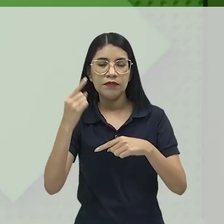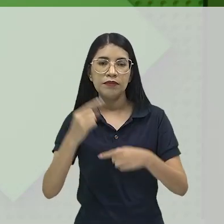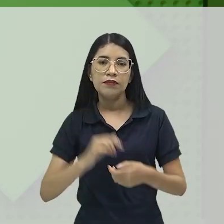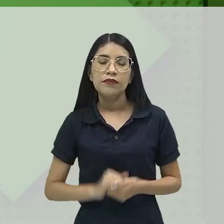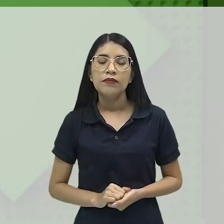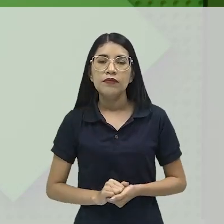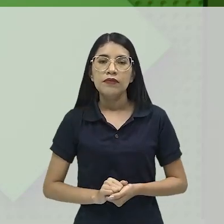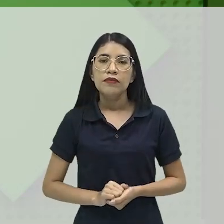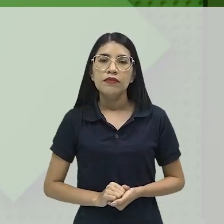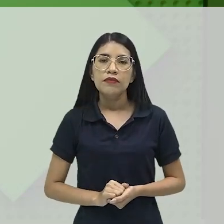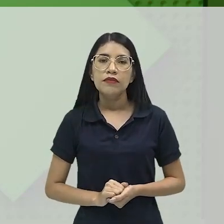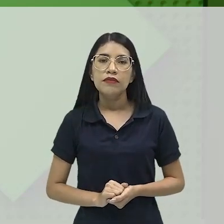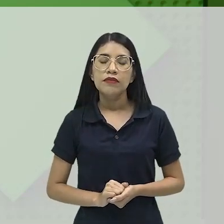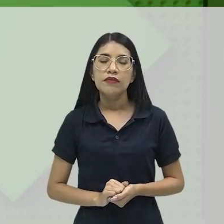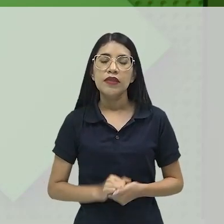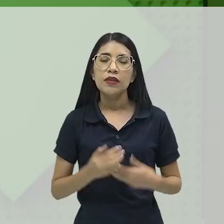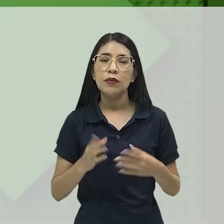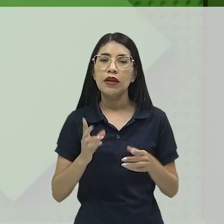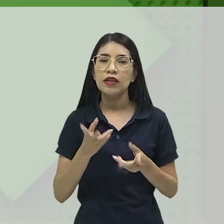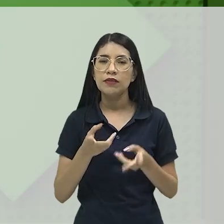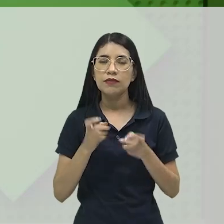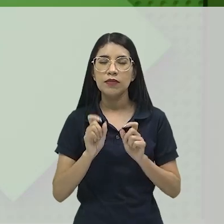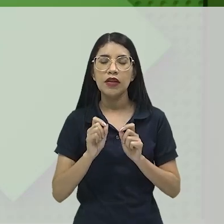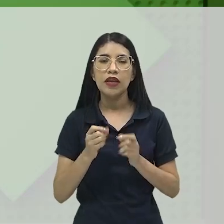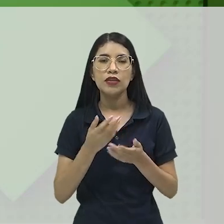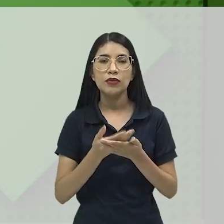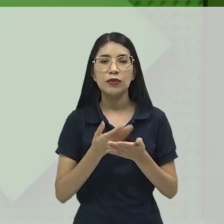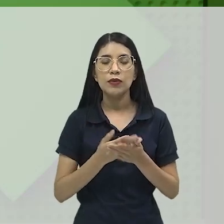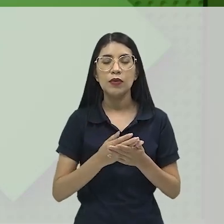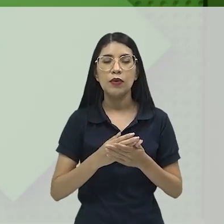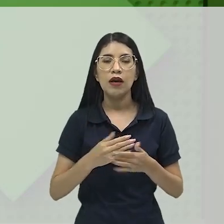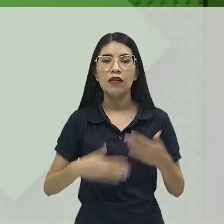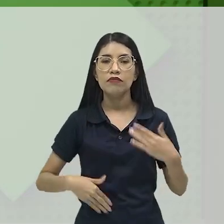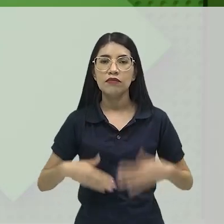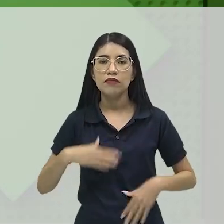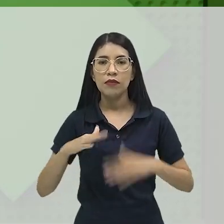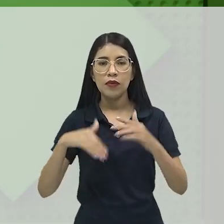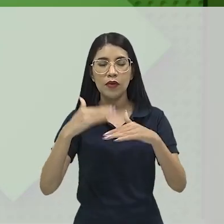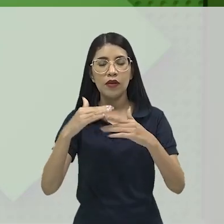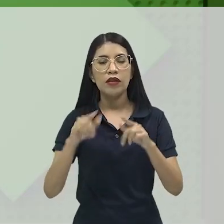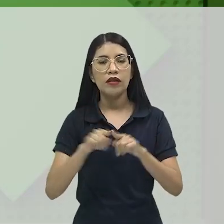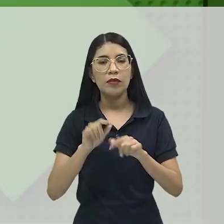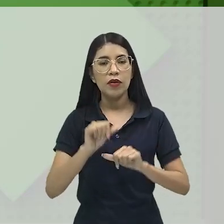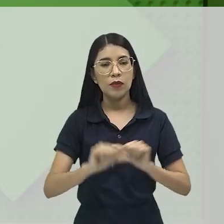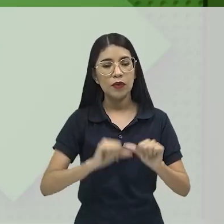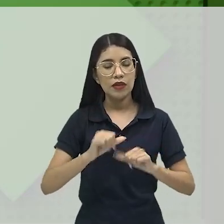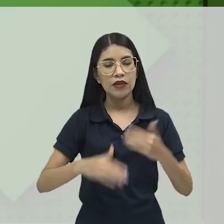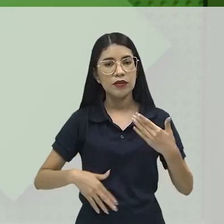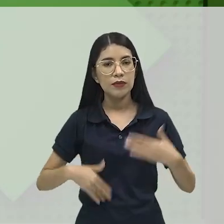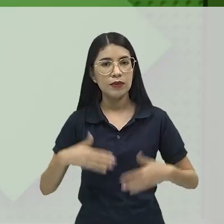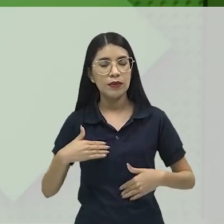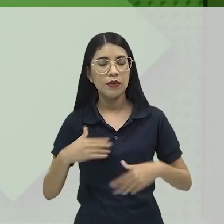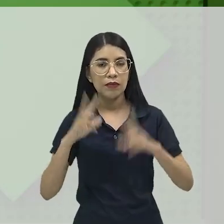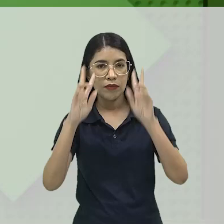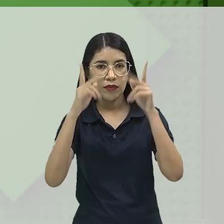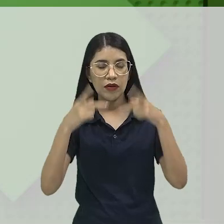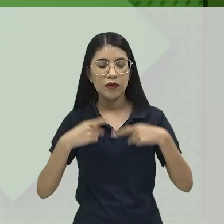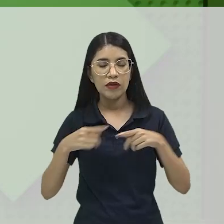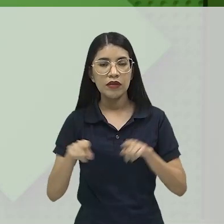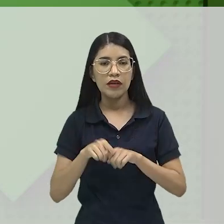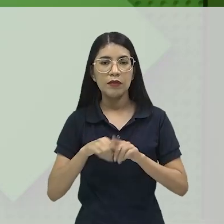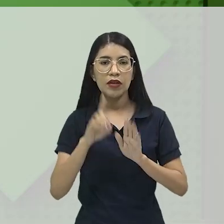tá certo? Bom, a gente viu um pouquinho sobre a puberdade, sobre as transformações do organismo humano e também sobre